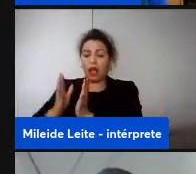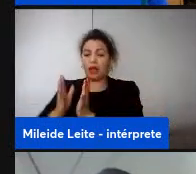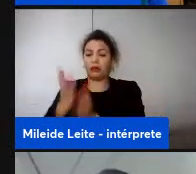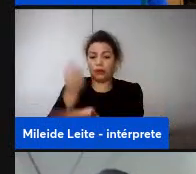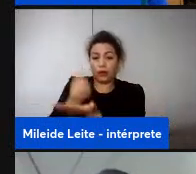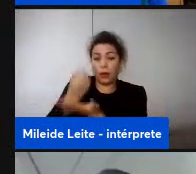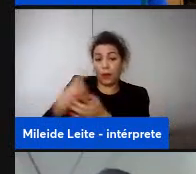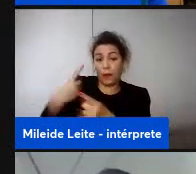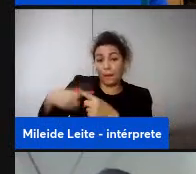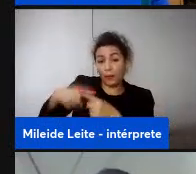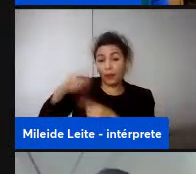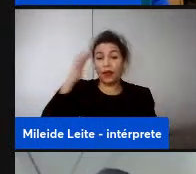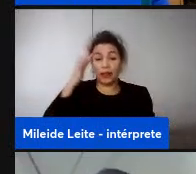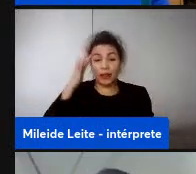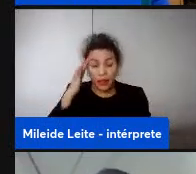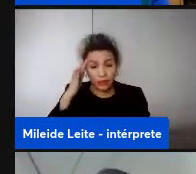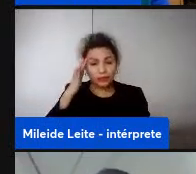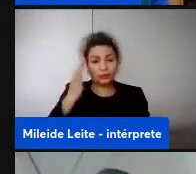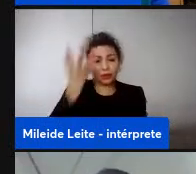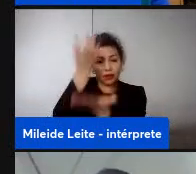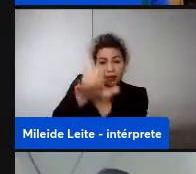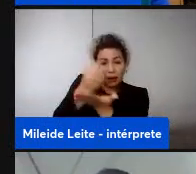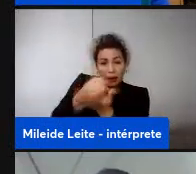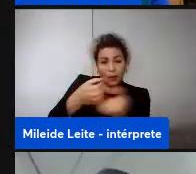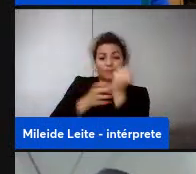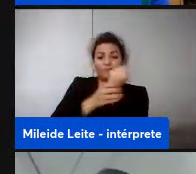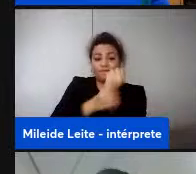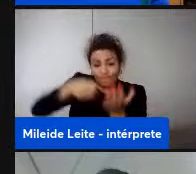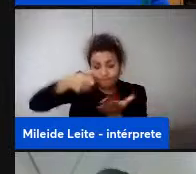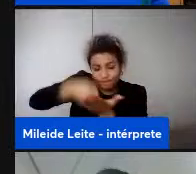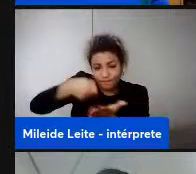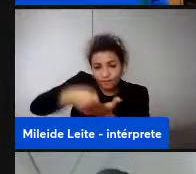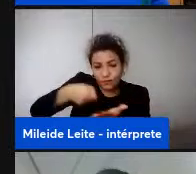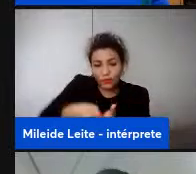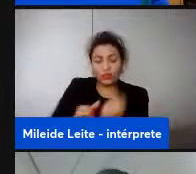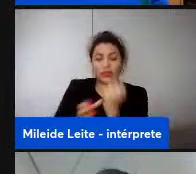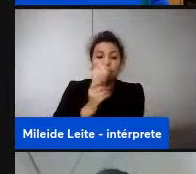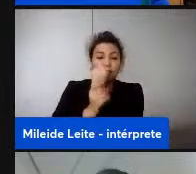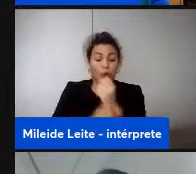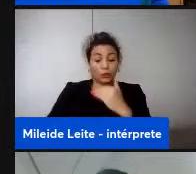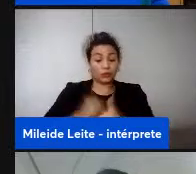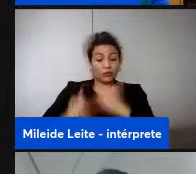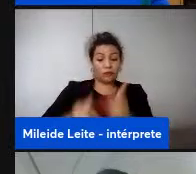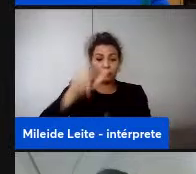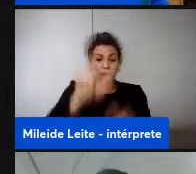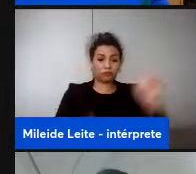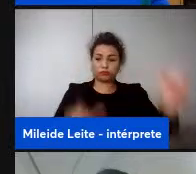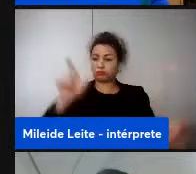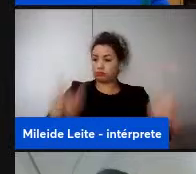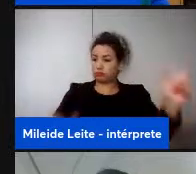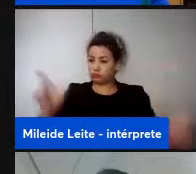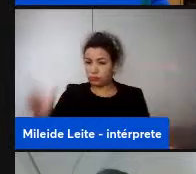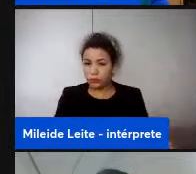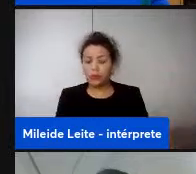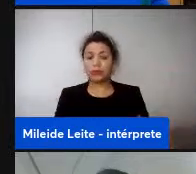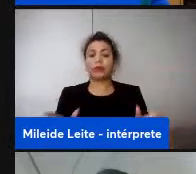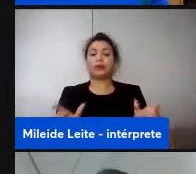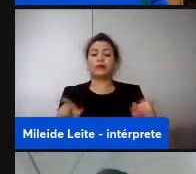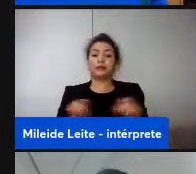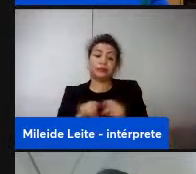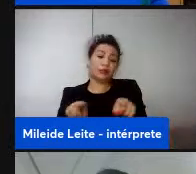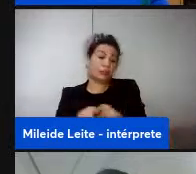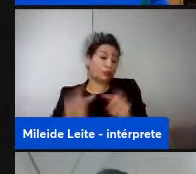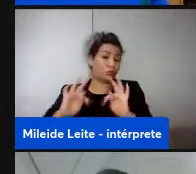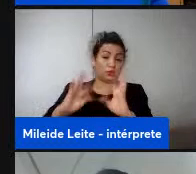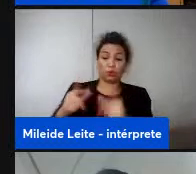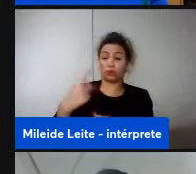que a alfabetização deve garantir o desenvolvimento dos sujeitos, né, como, enfim, em todas as